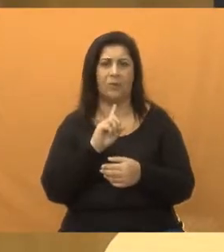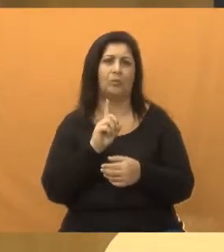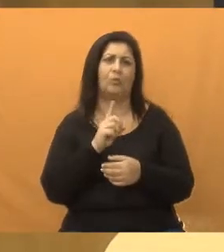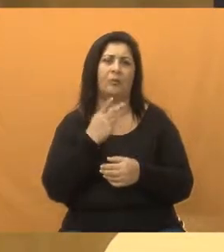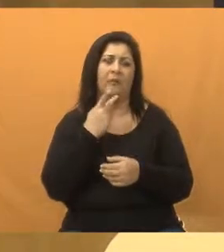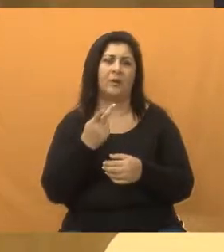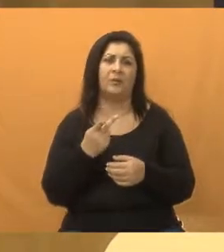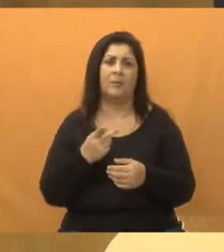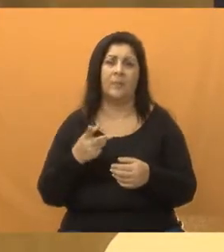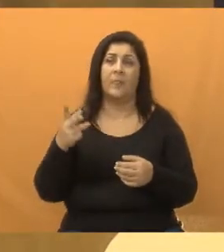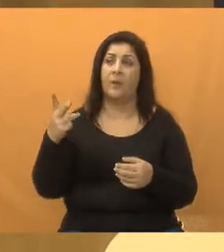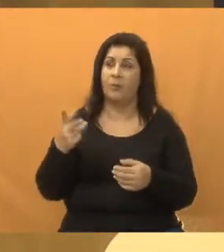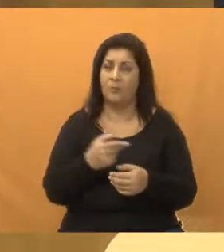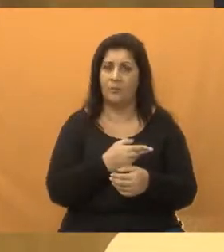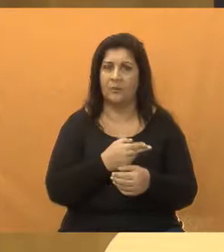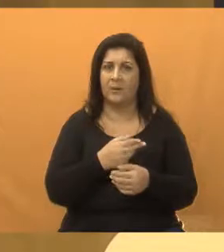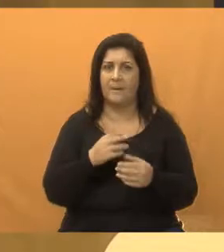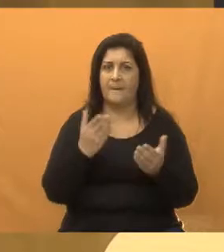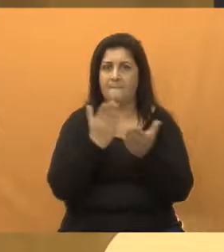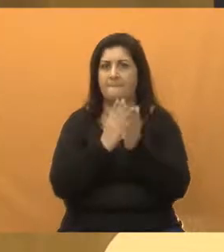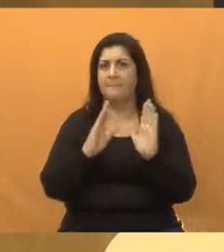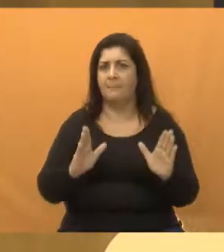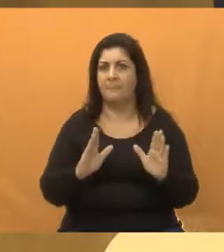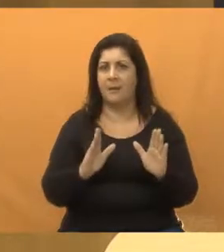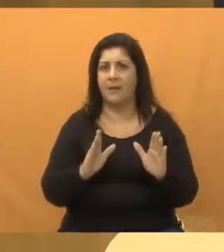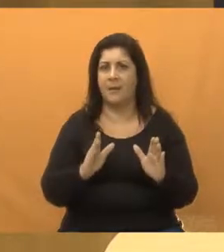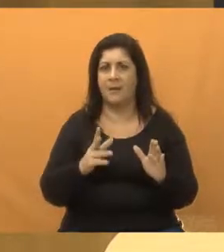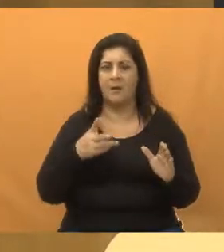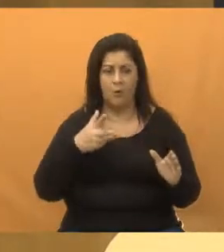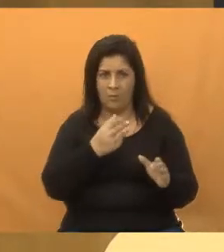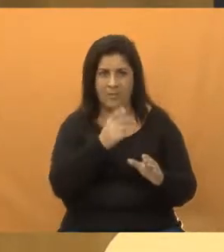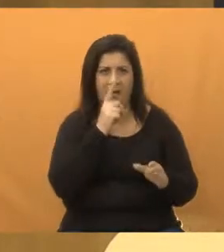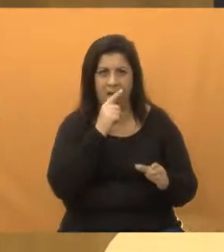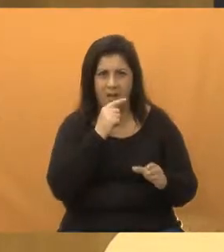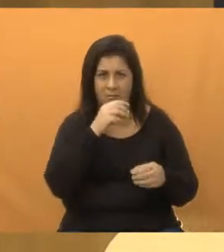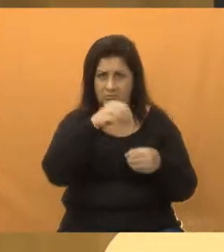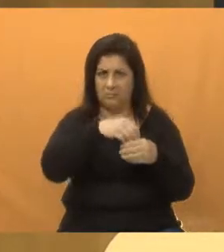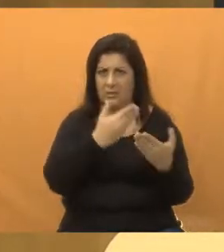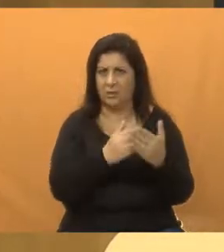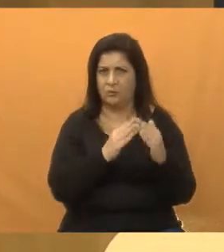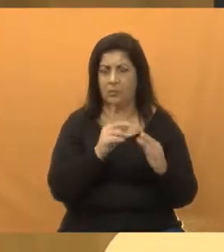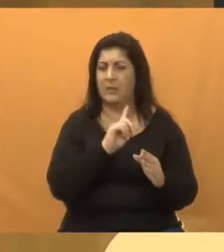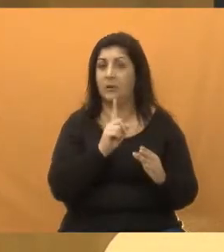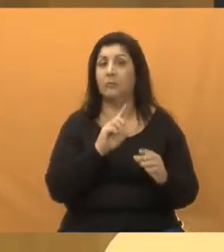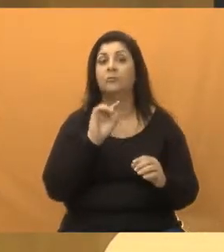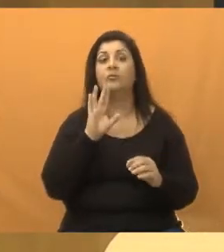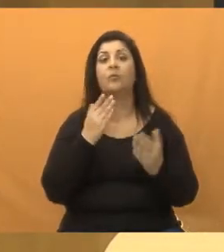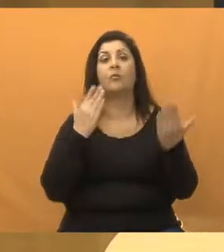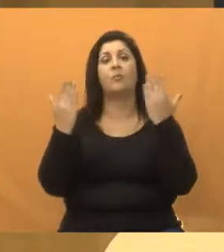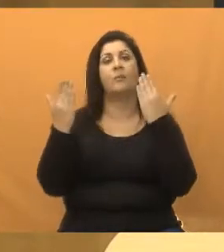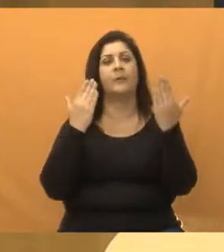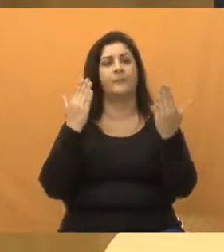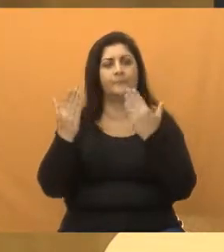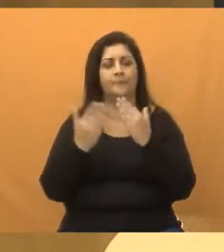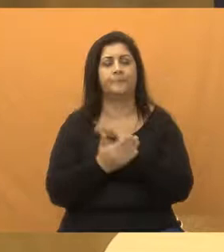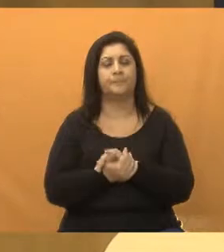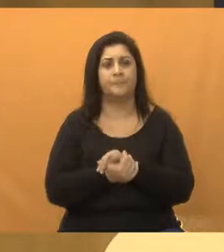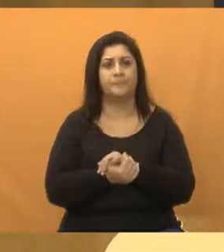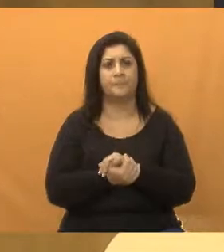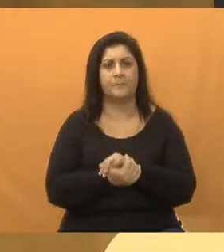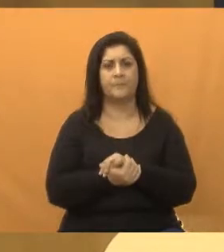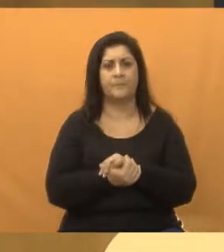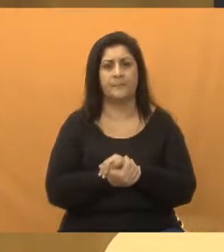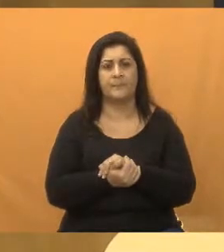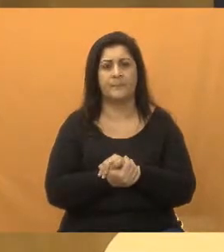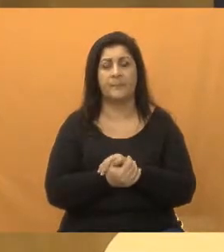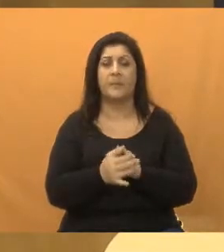insinuando cortar o consumo de água de uma escola, não é nada disso. Mas estou fazendo um comparativo. Vai,